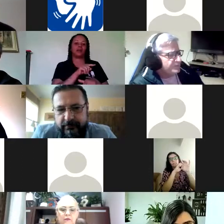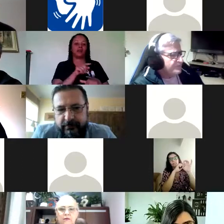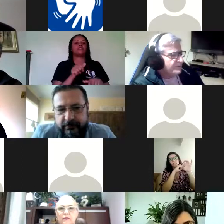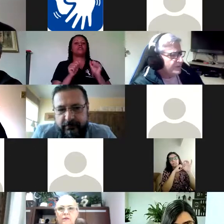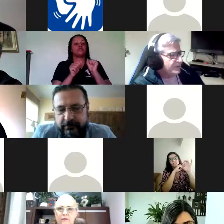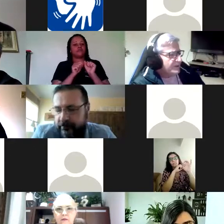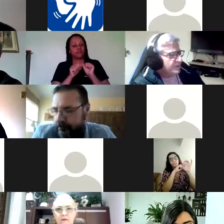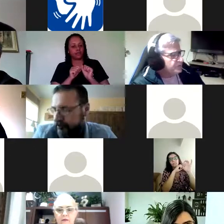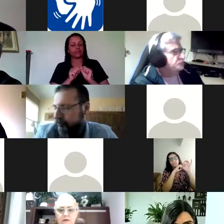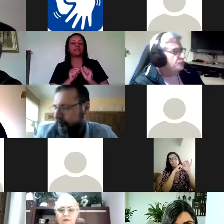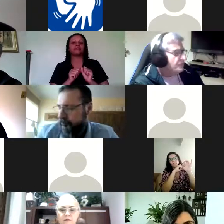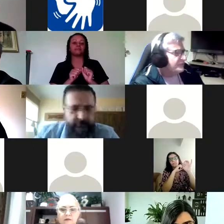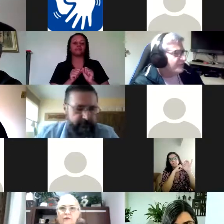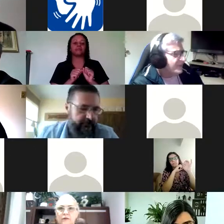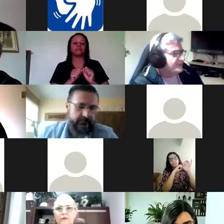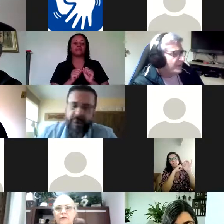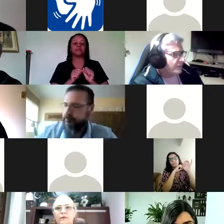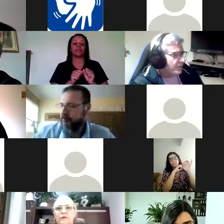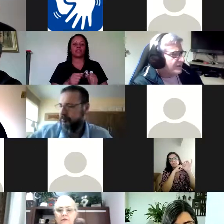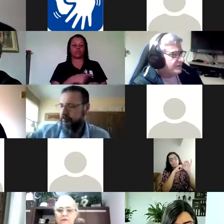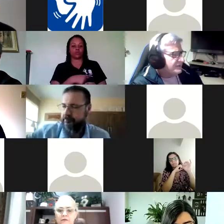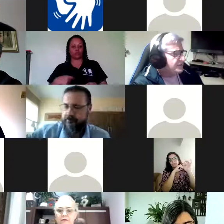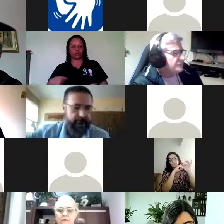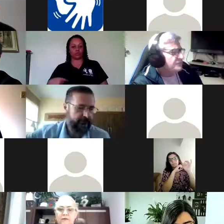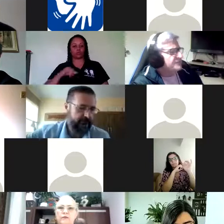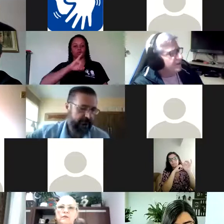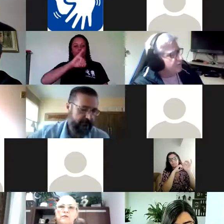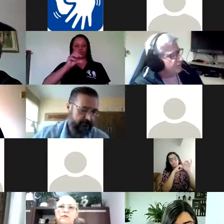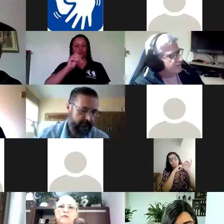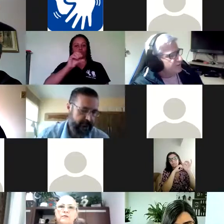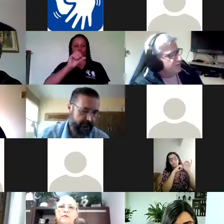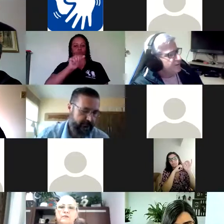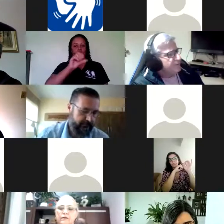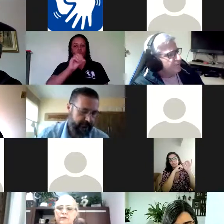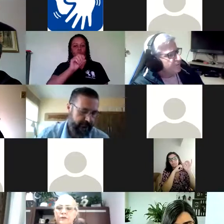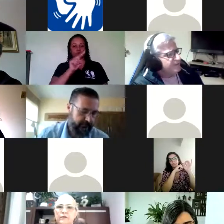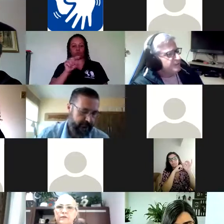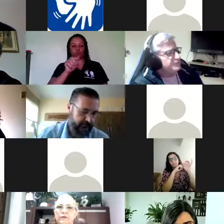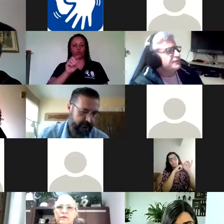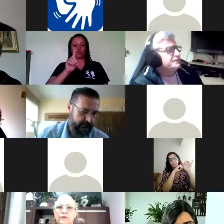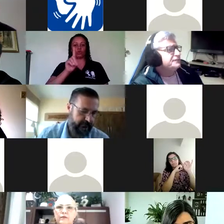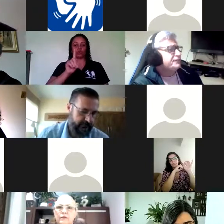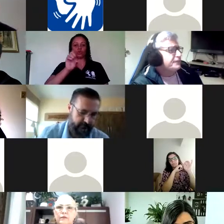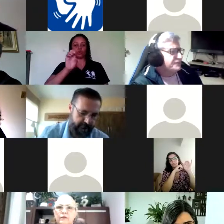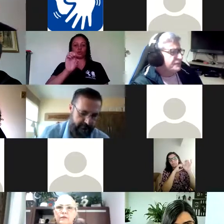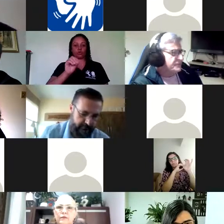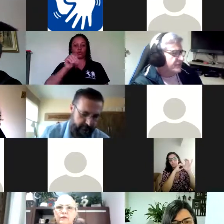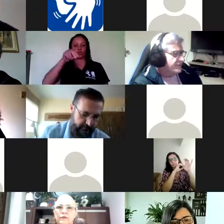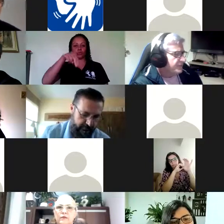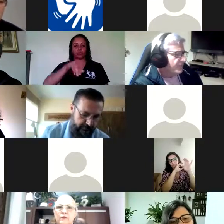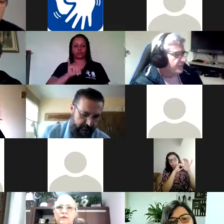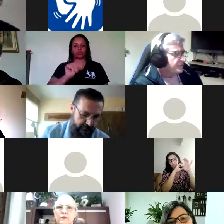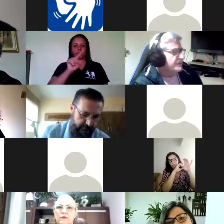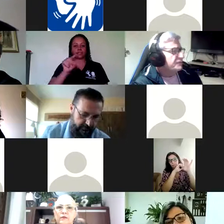desenvolvendo. Eu sou o João Donizete Scaboli, eu sou um dos diretores da Federação dos Químicos e Farmacêuticos do Estado